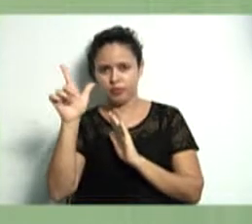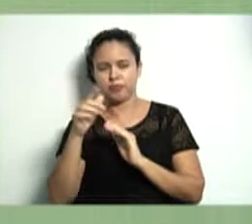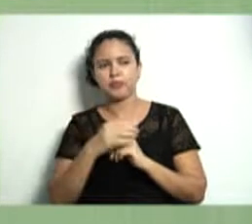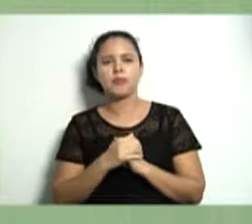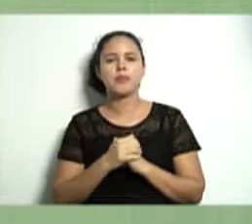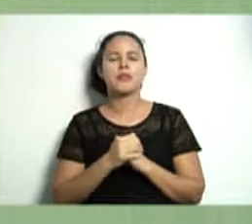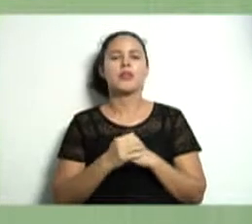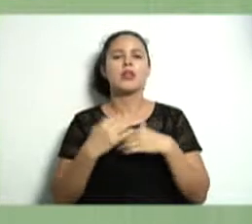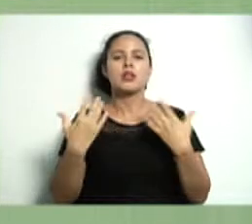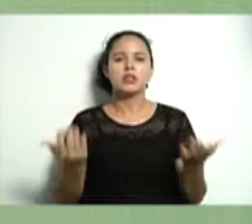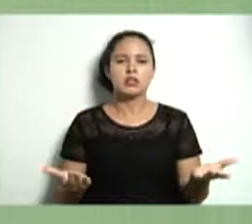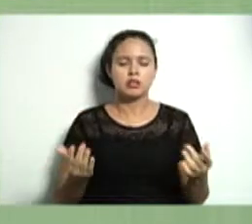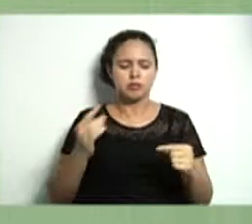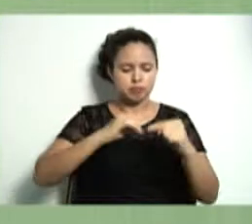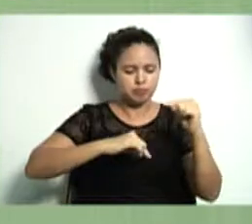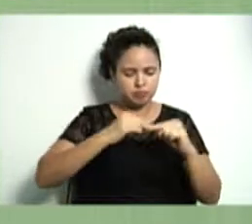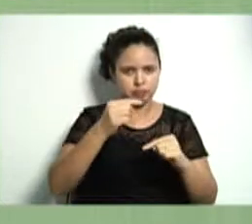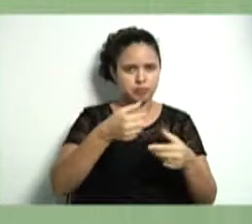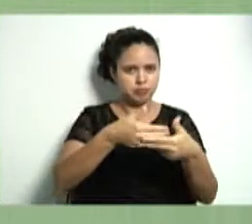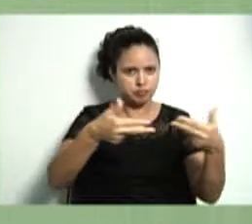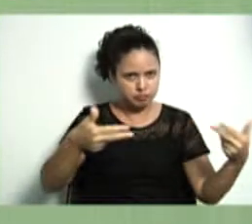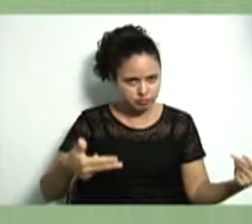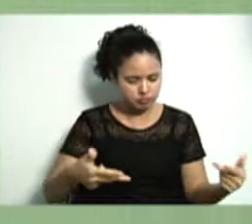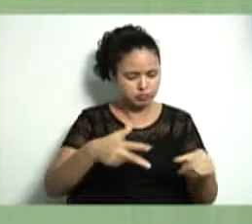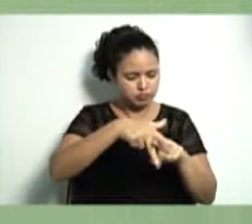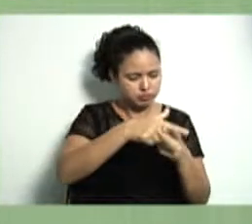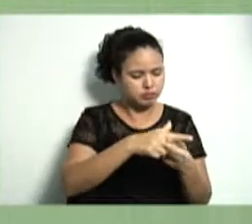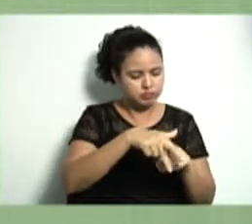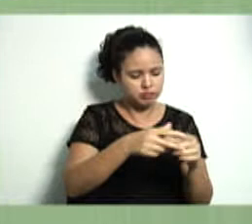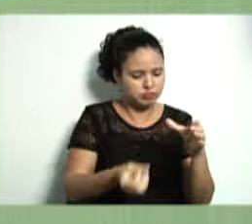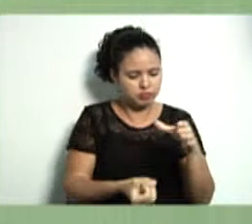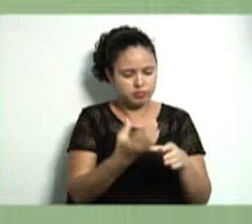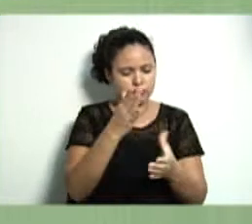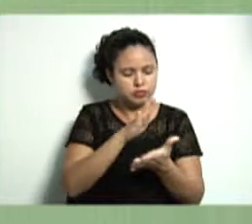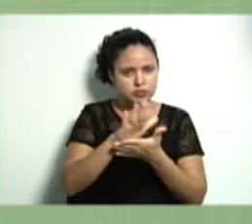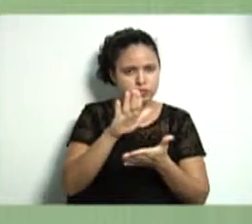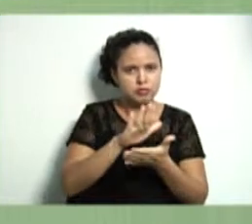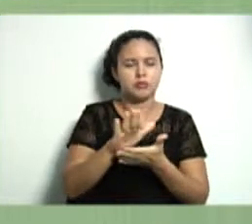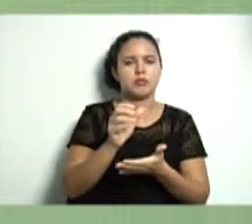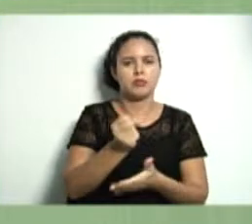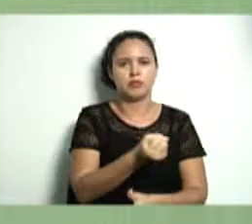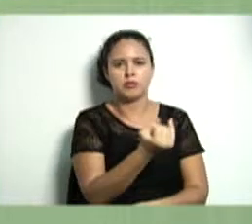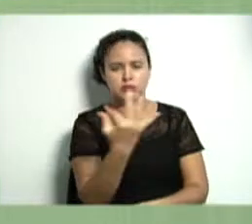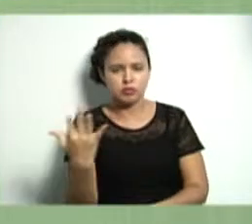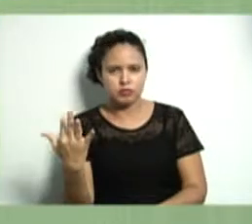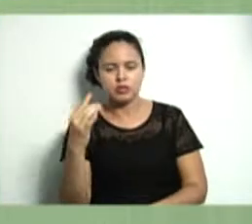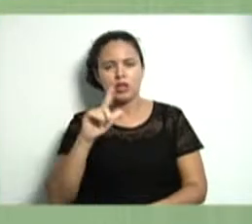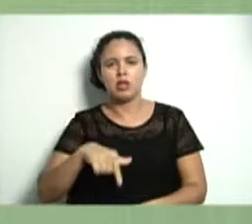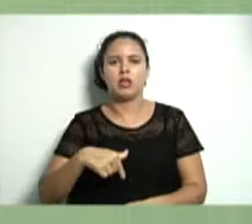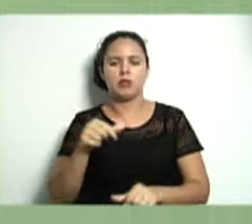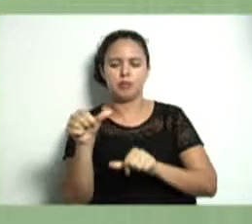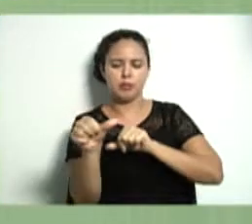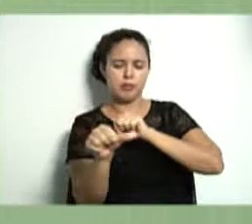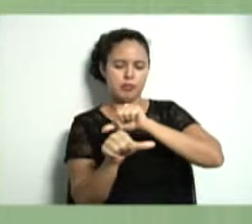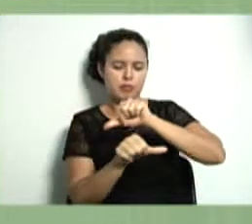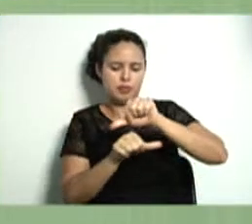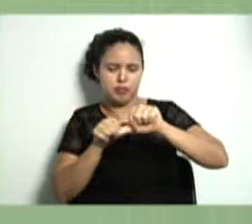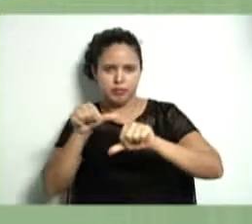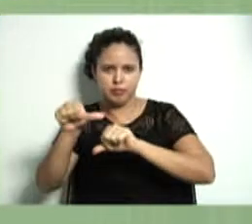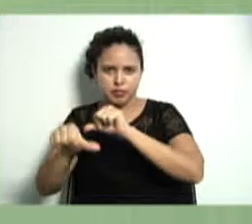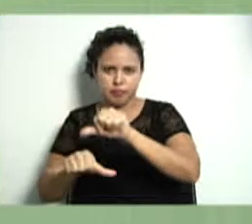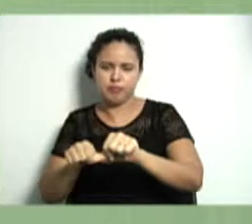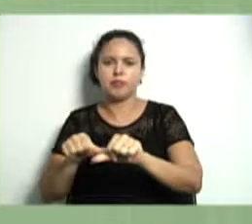Instrumentos de produção é qualquer bem utilizado pelo homem na transformação da